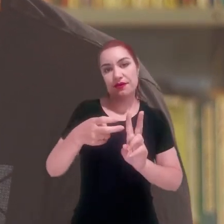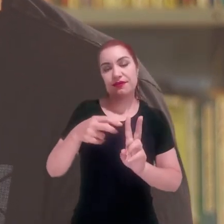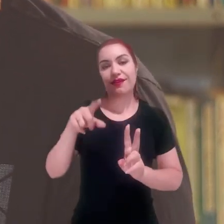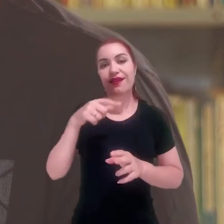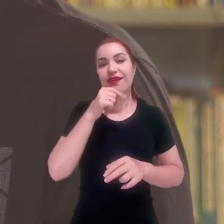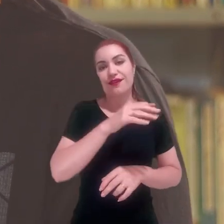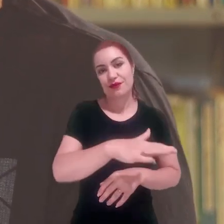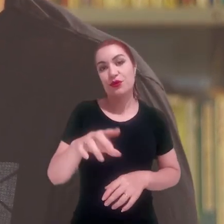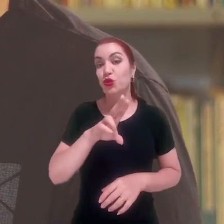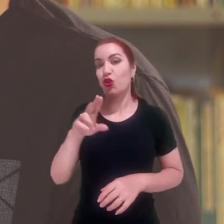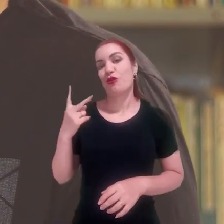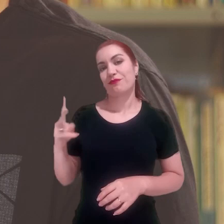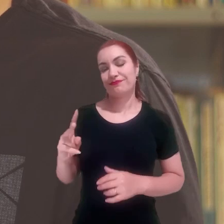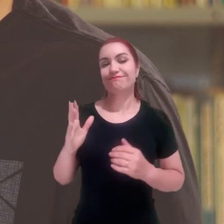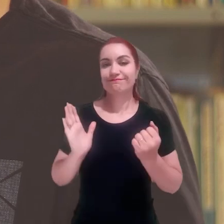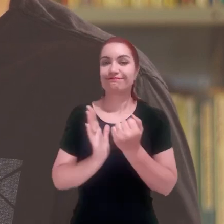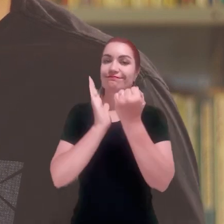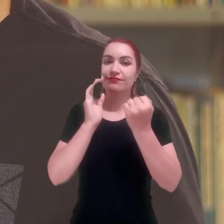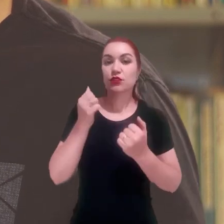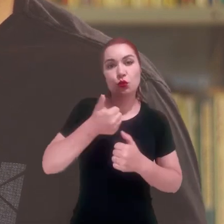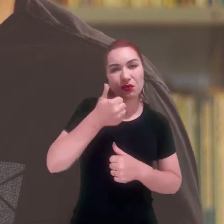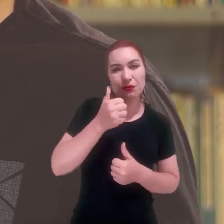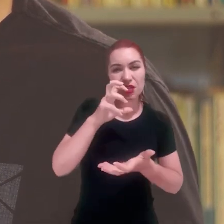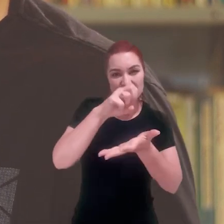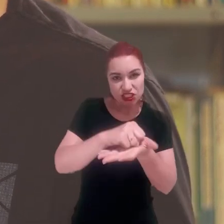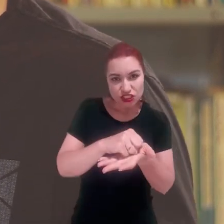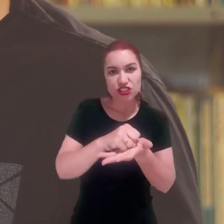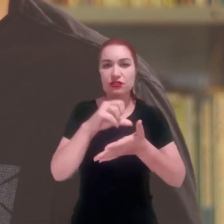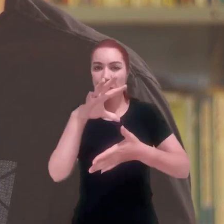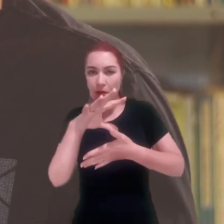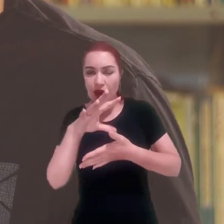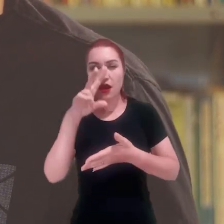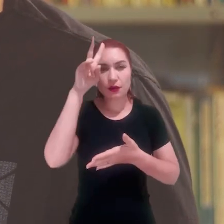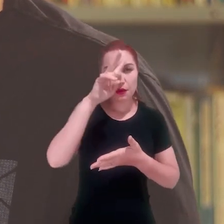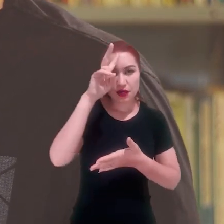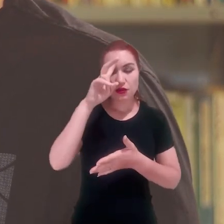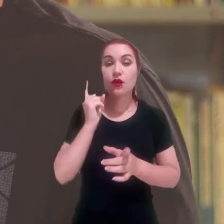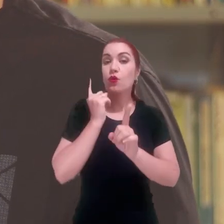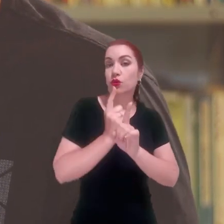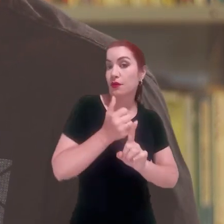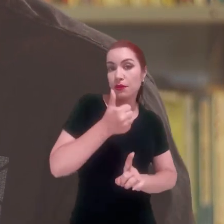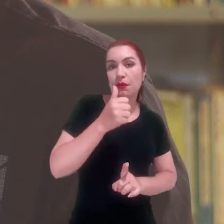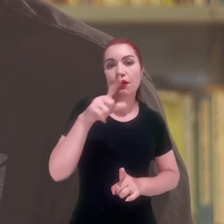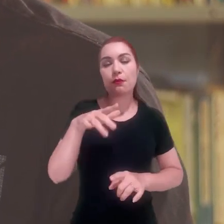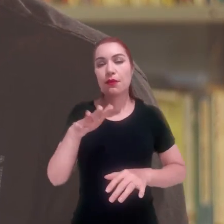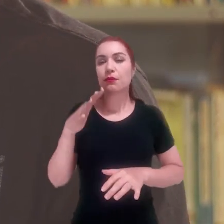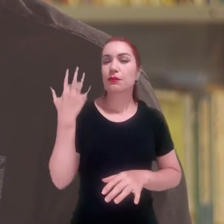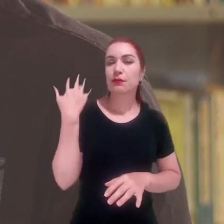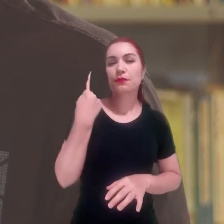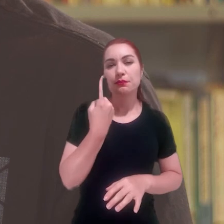rio. Então, esse rio lá, o primeiro registro que eu encontrei em termos de mapas históricos, de registros históricos, é mais ou menos pelo